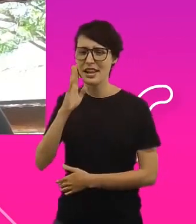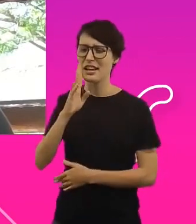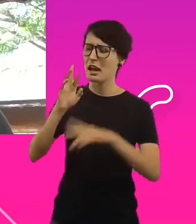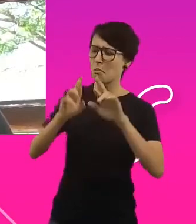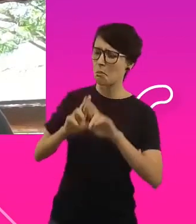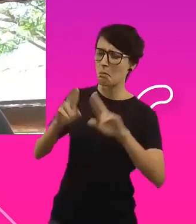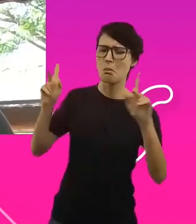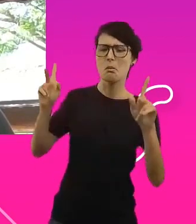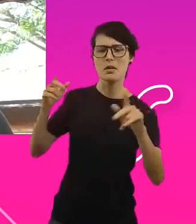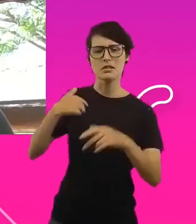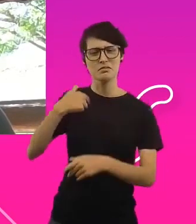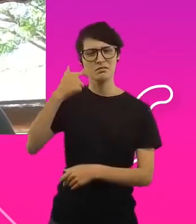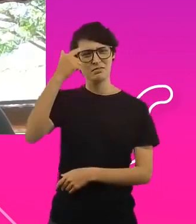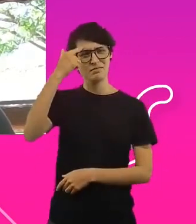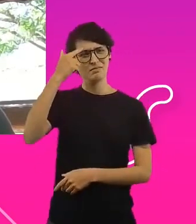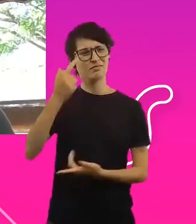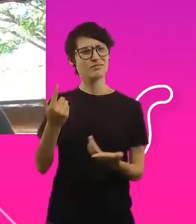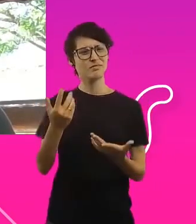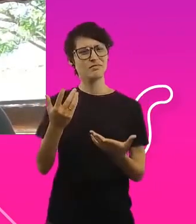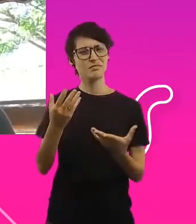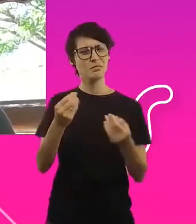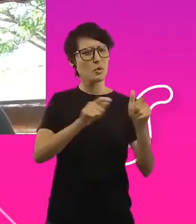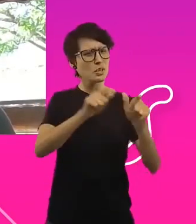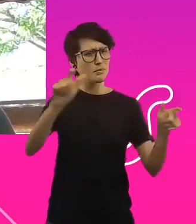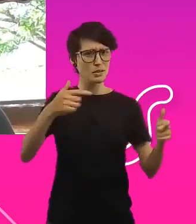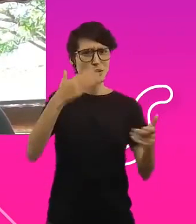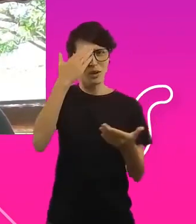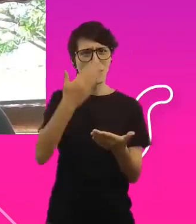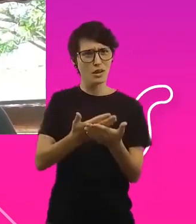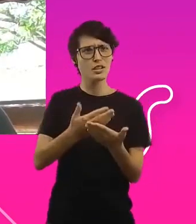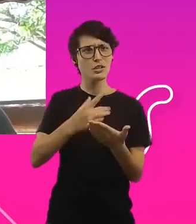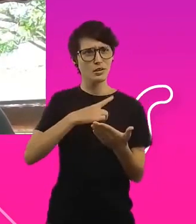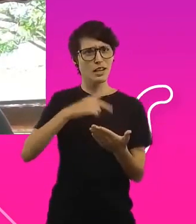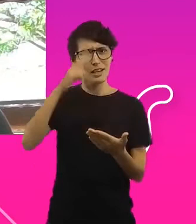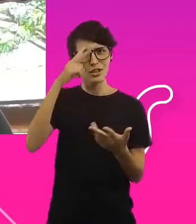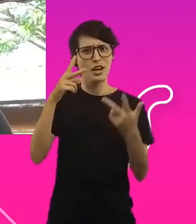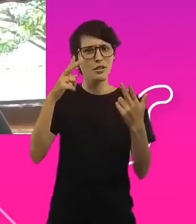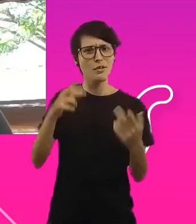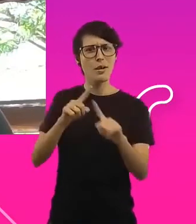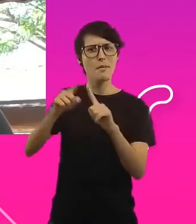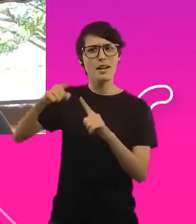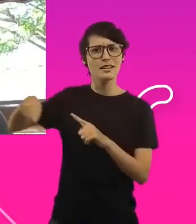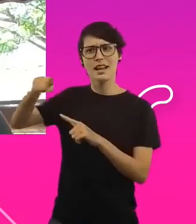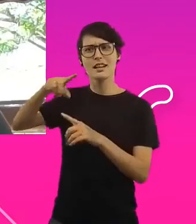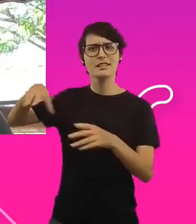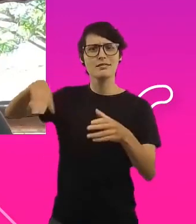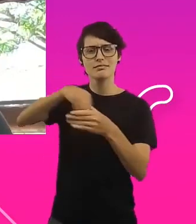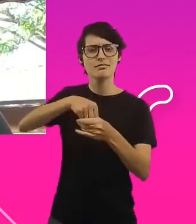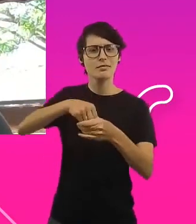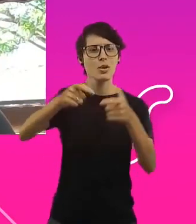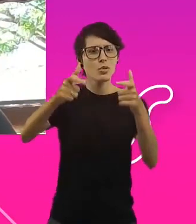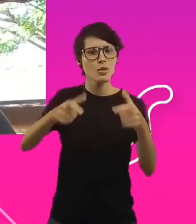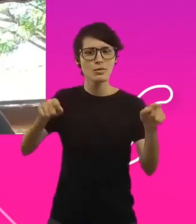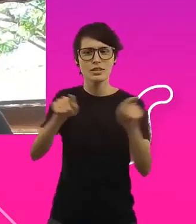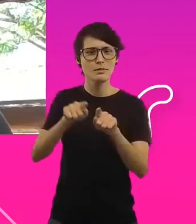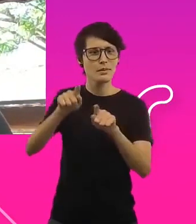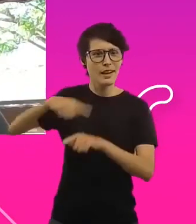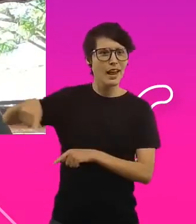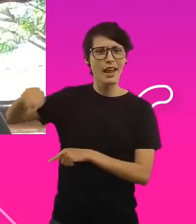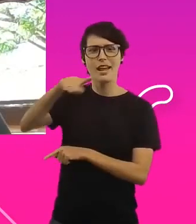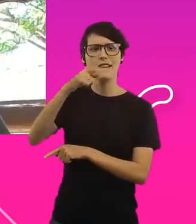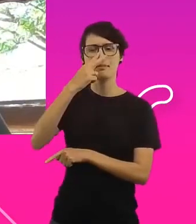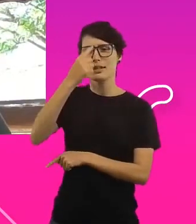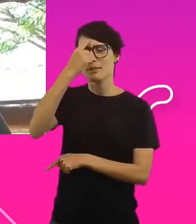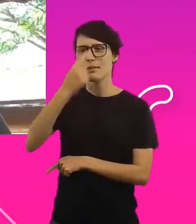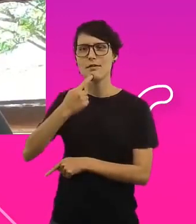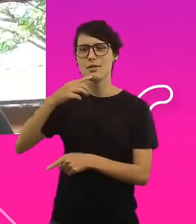assim, nossa, mas tem um monte de gente que tem a história parecida com a minha, só que elas não estão pertencentes nesse lugar, elas não preenchem, elas não estão dentro